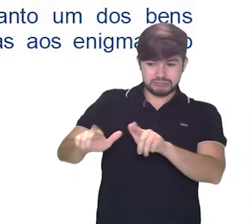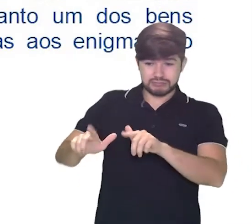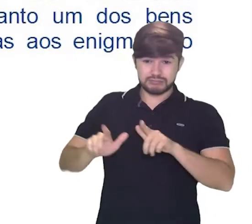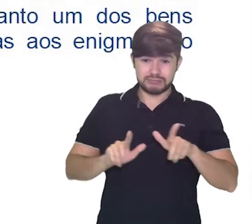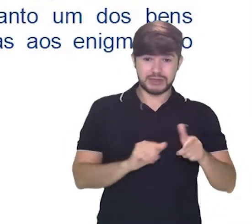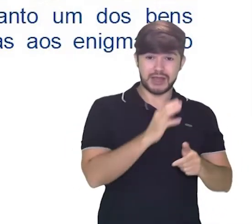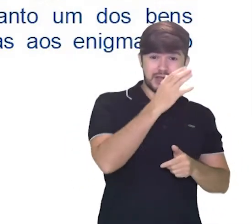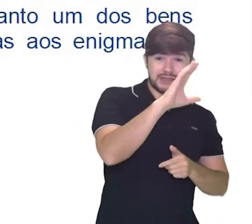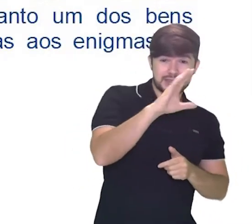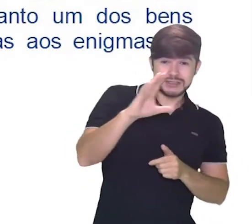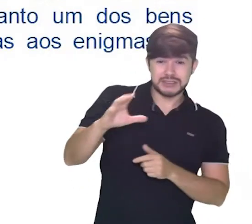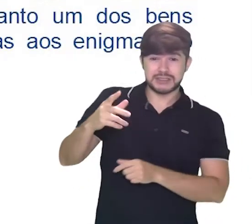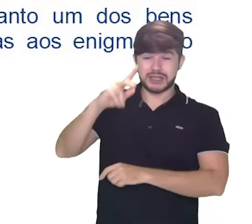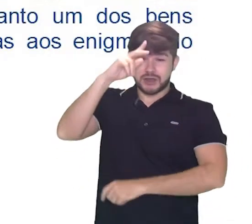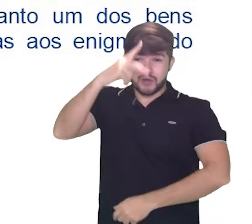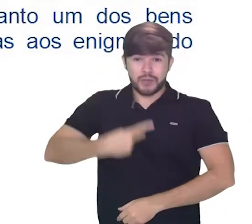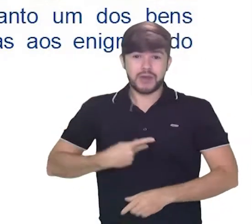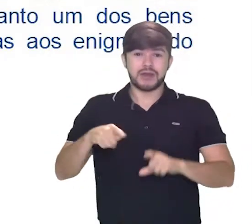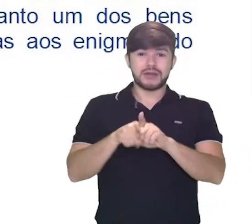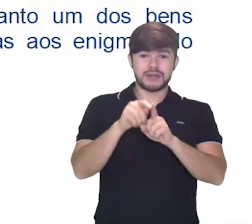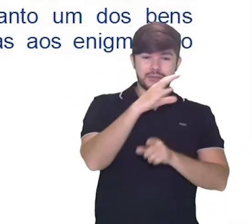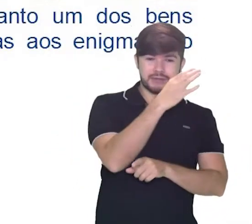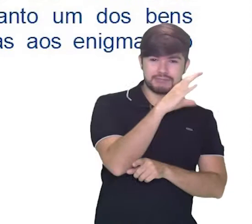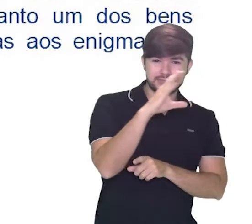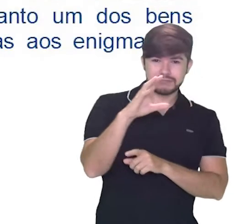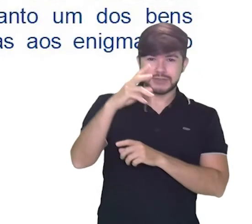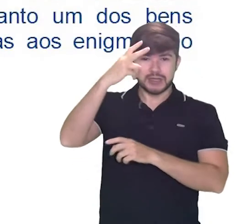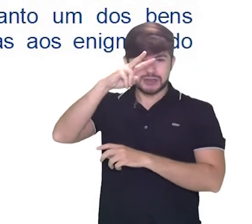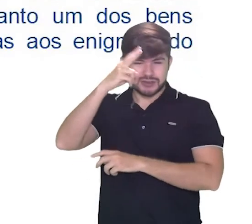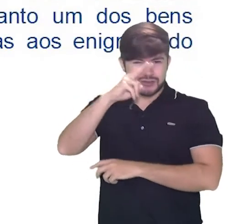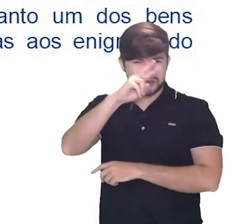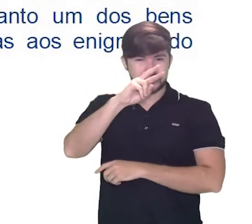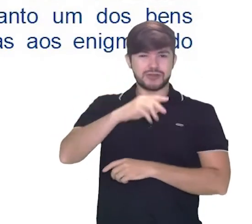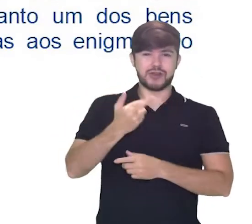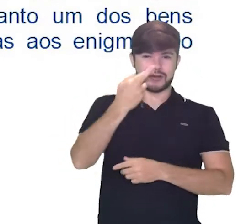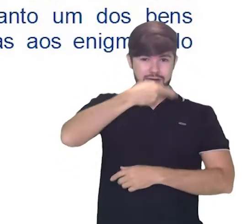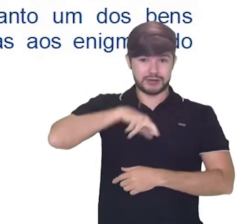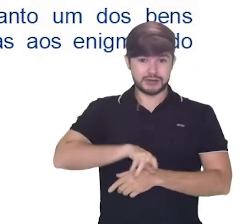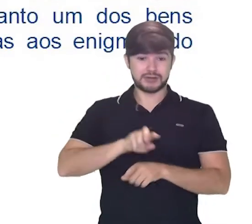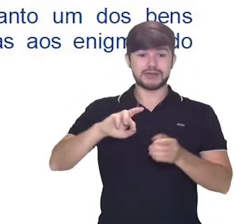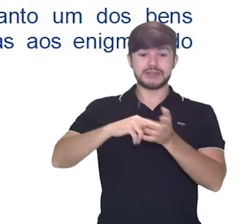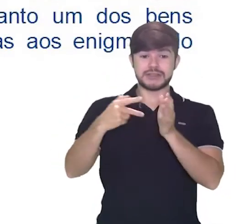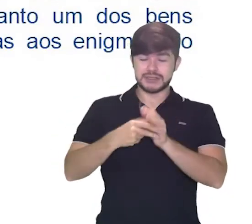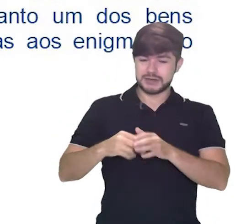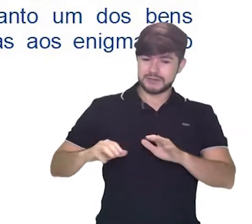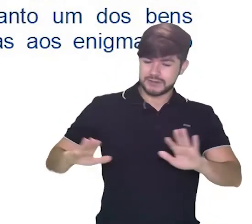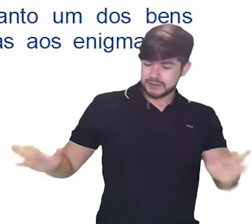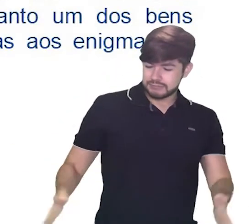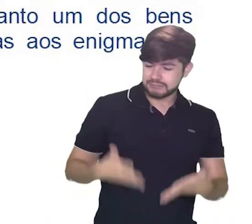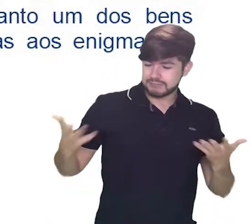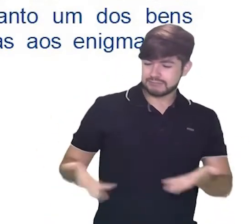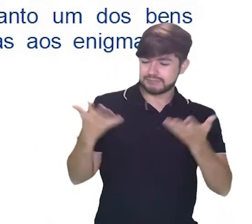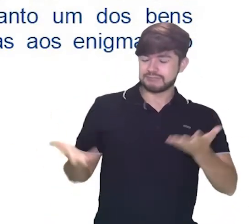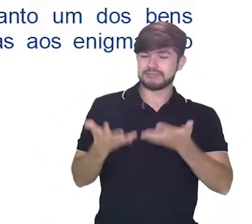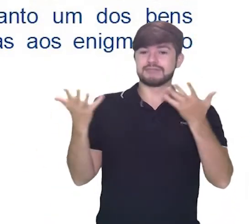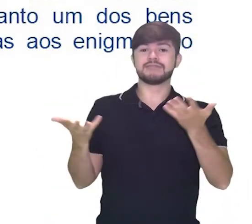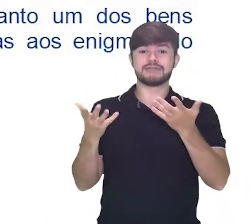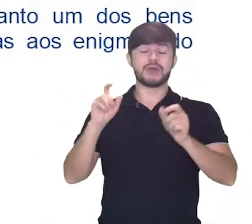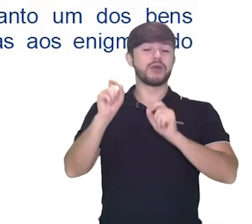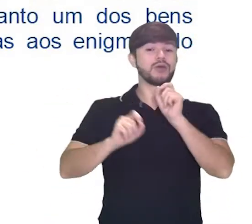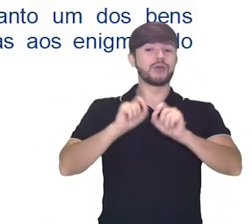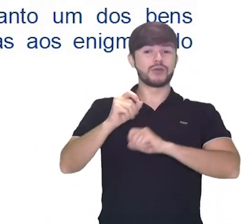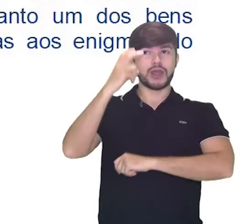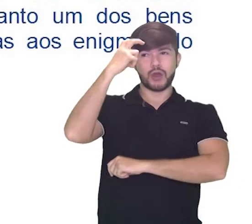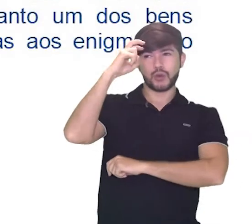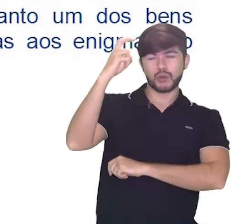em diferentes áreas, como as ciências humanas e as ciências da religião. Essa ciência investiga manifestações e